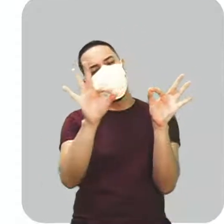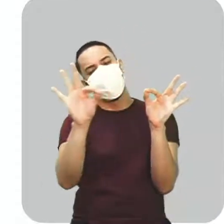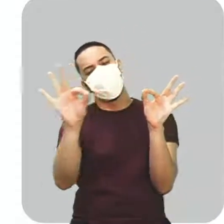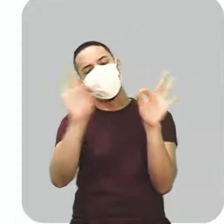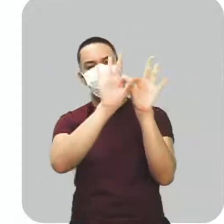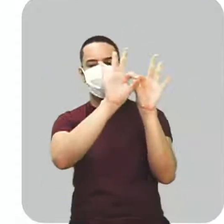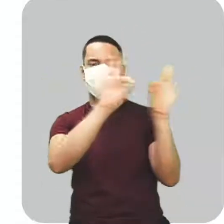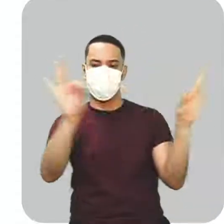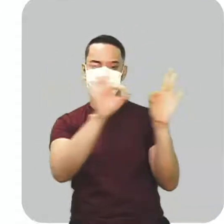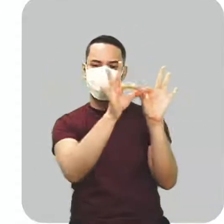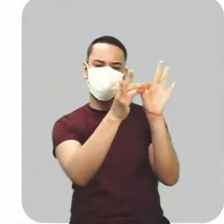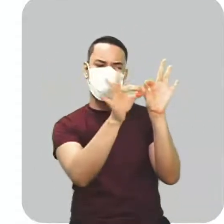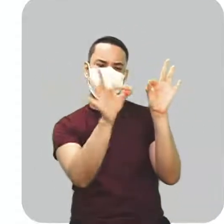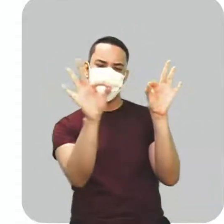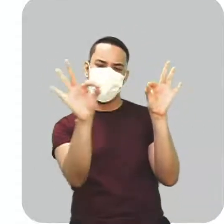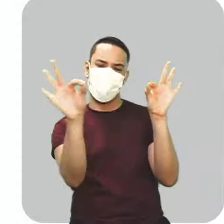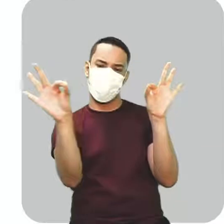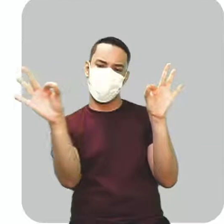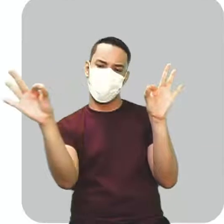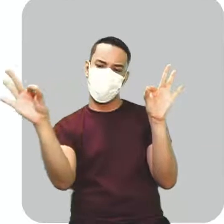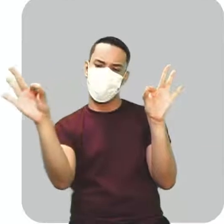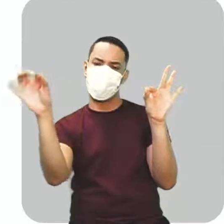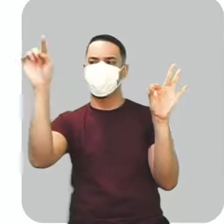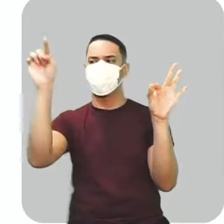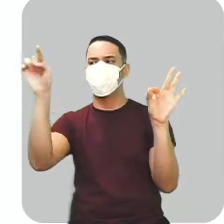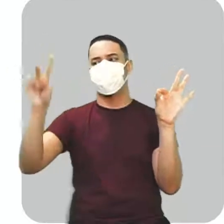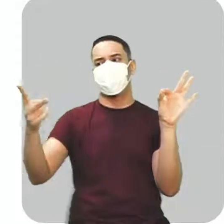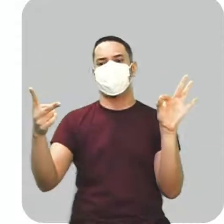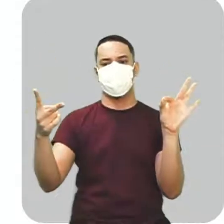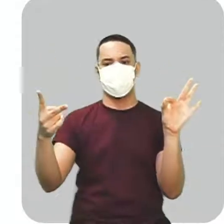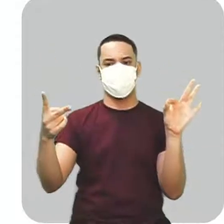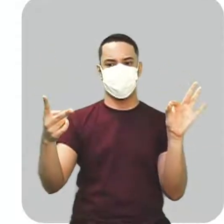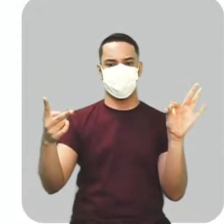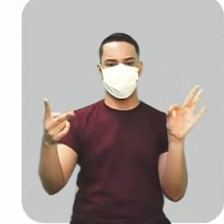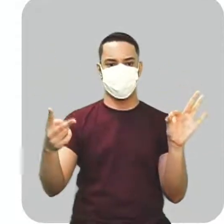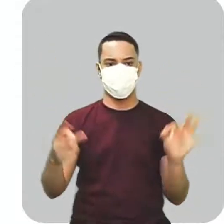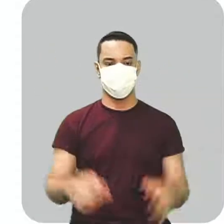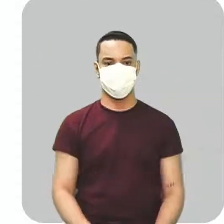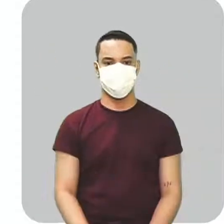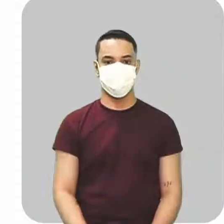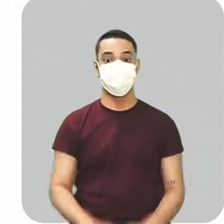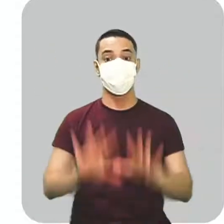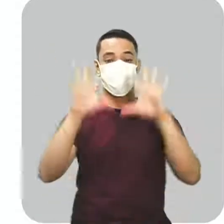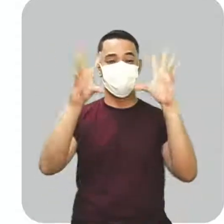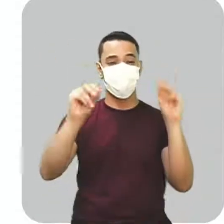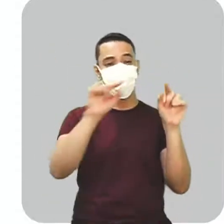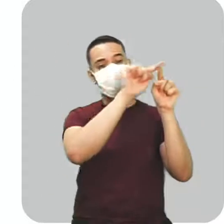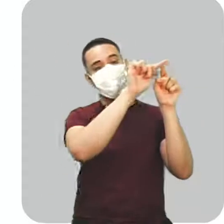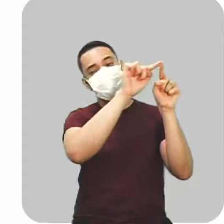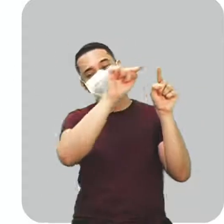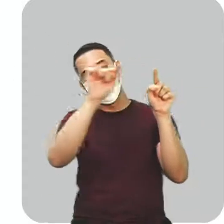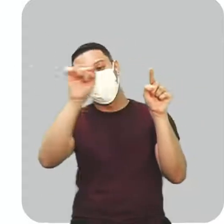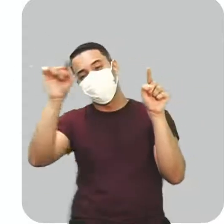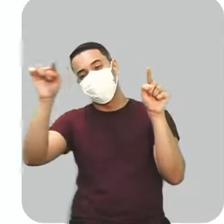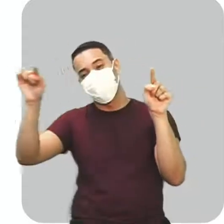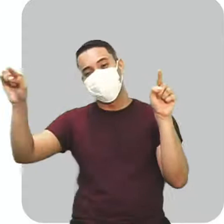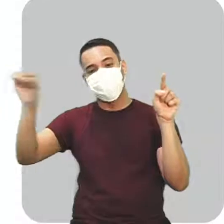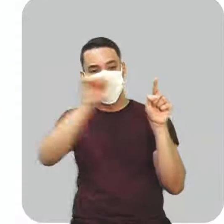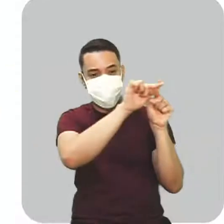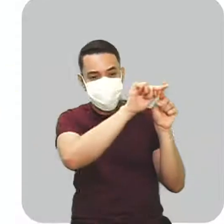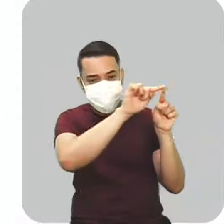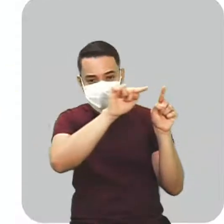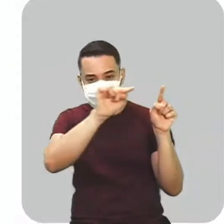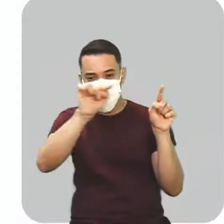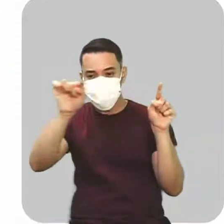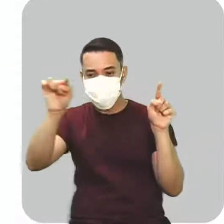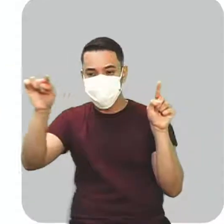longo, ó. Começa daqui, ó, até aqui, ó. Isso daqui tudo é um período composto por coordenação.